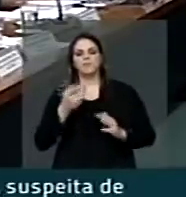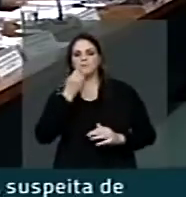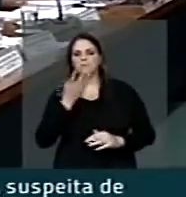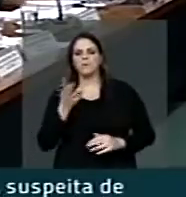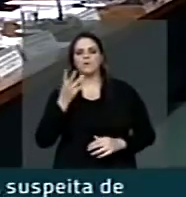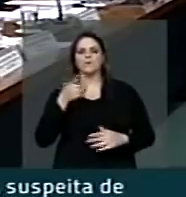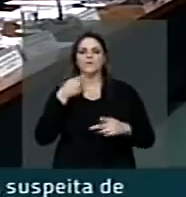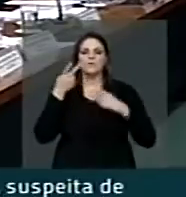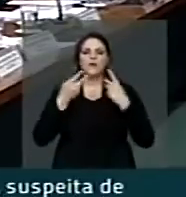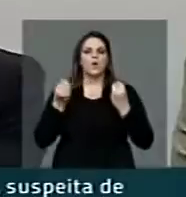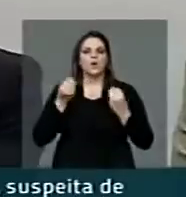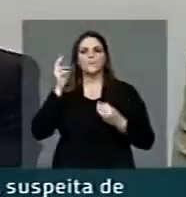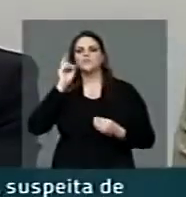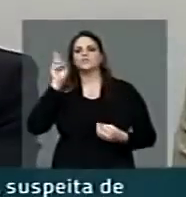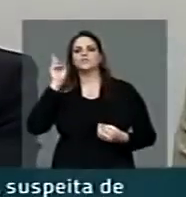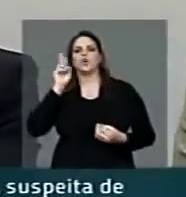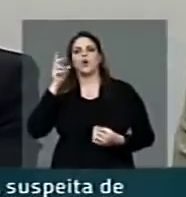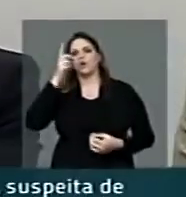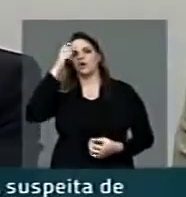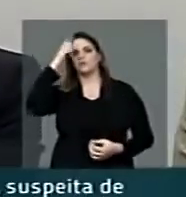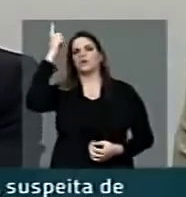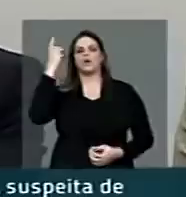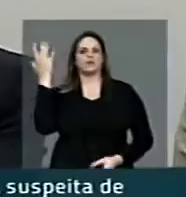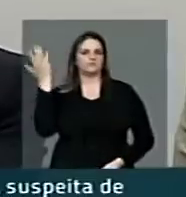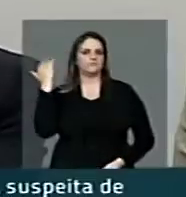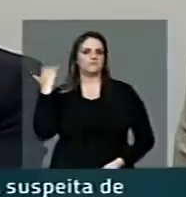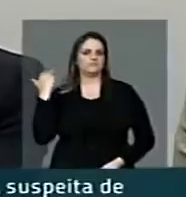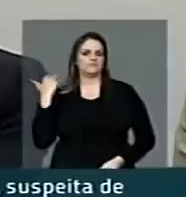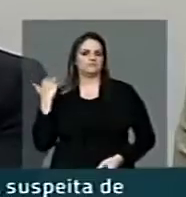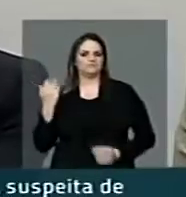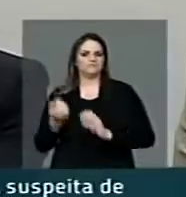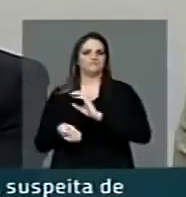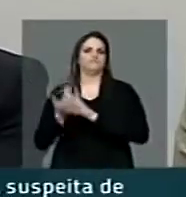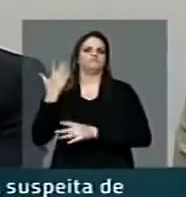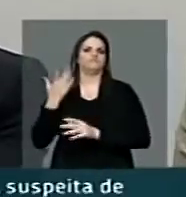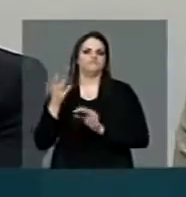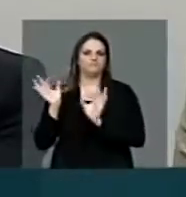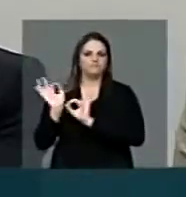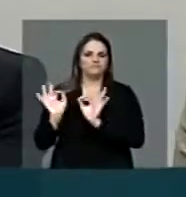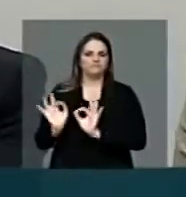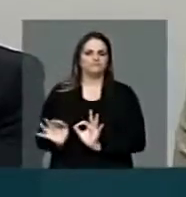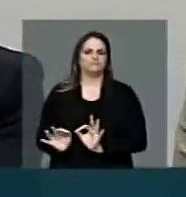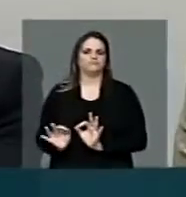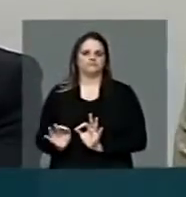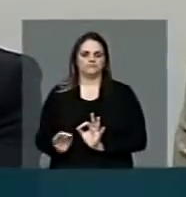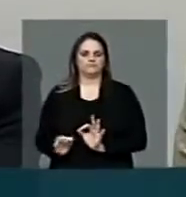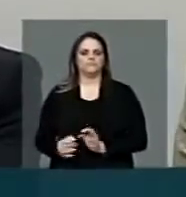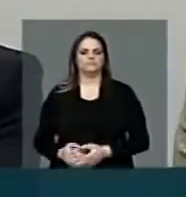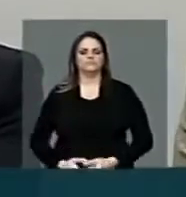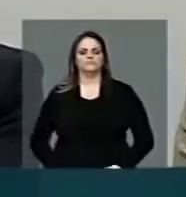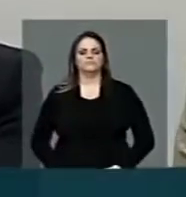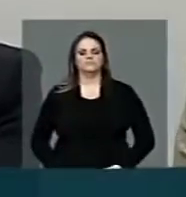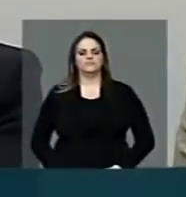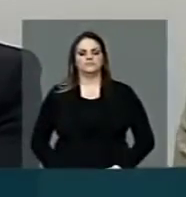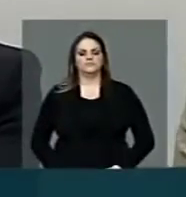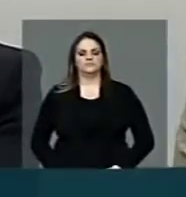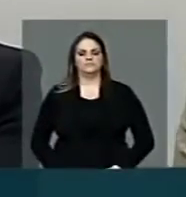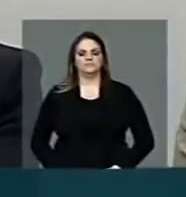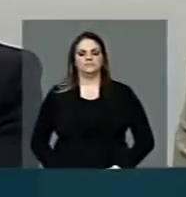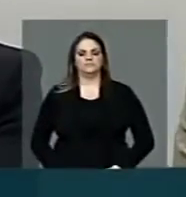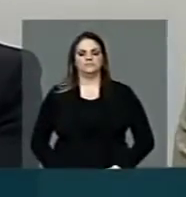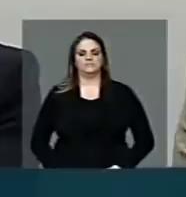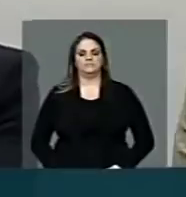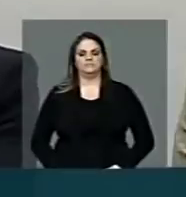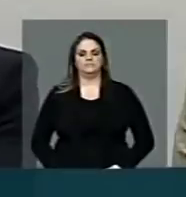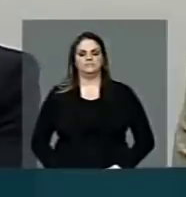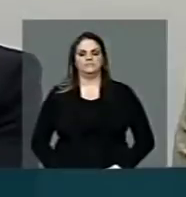história de como é que esse projeto, como é que ele foi elaborado, como é que se deu a ideia desse projeto.